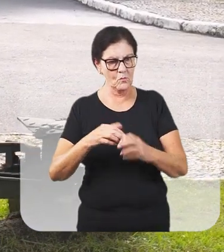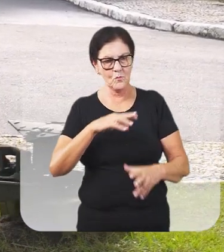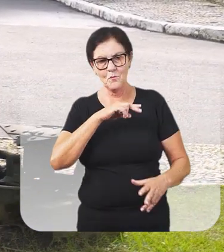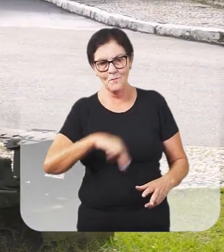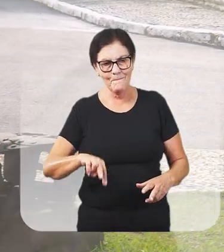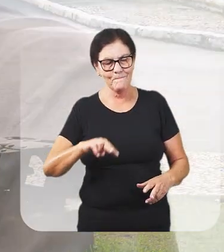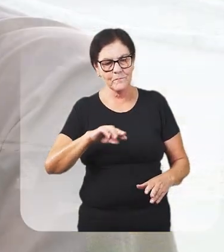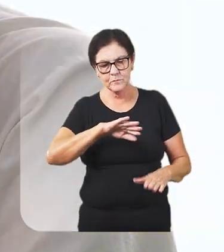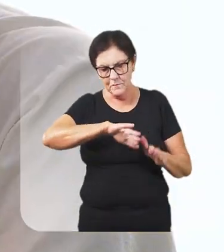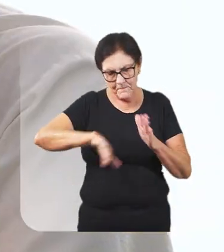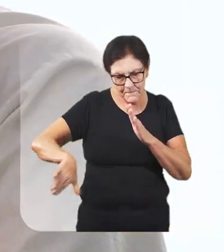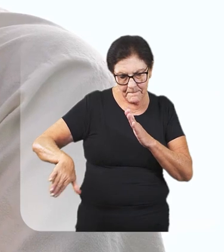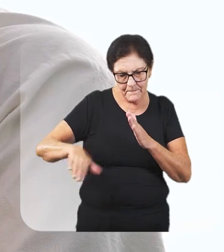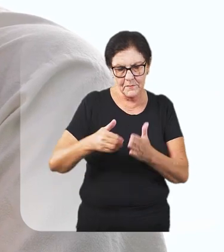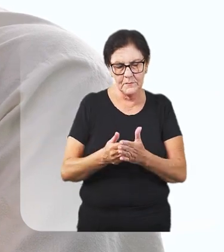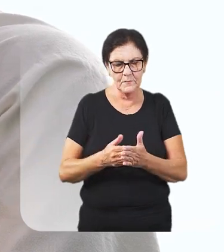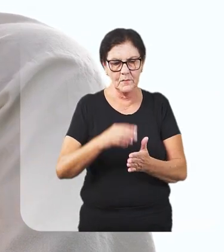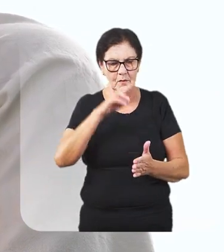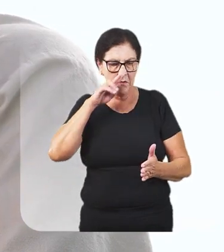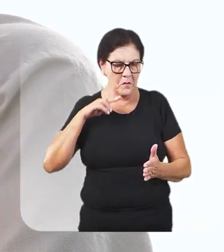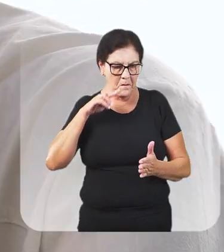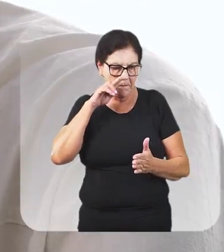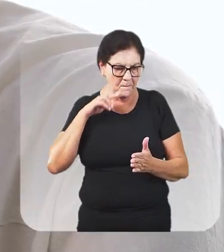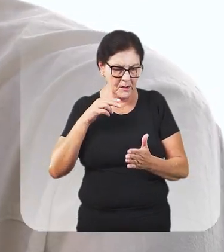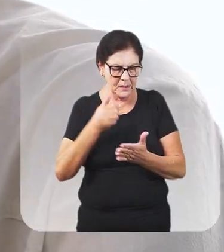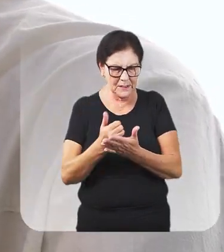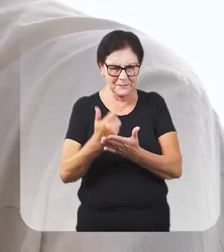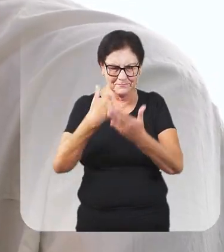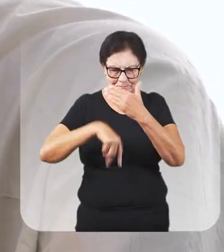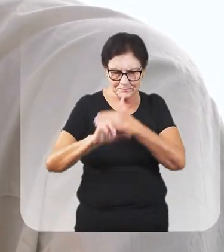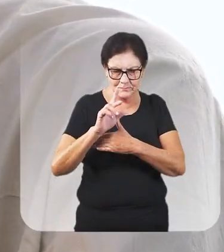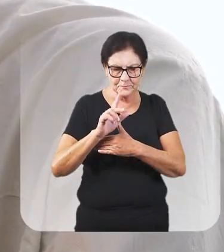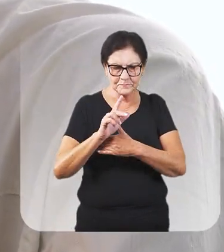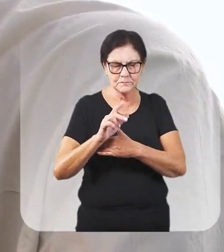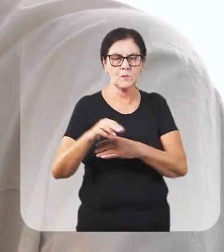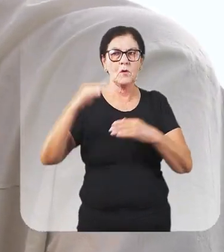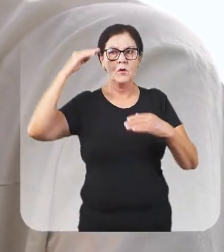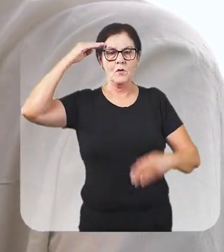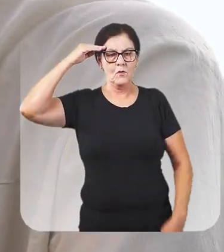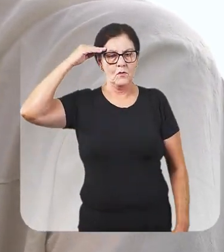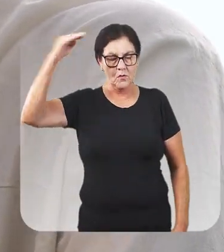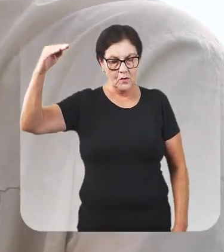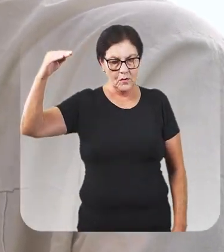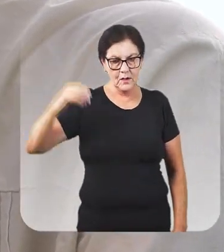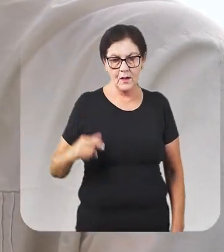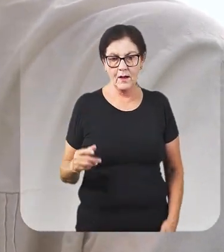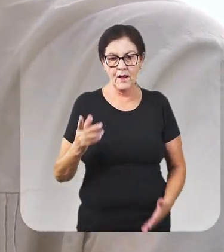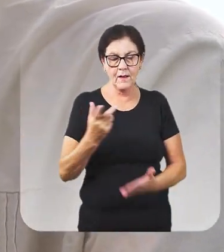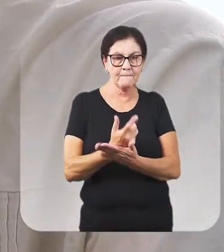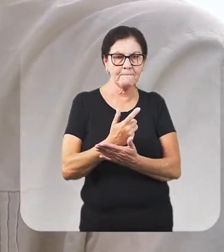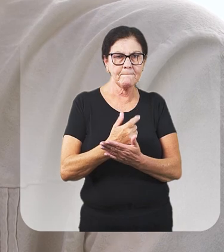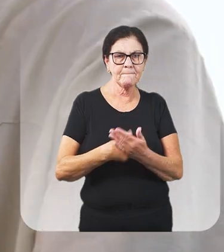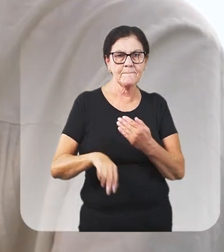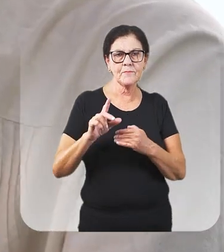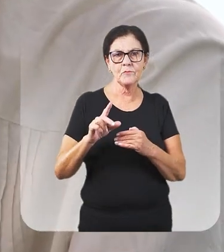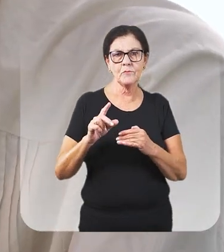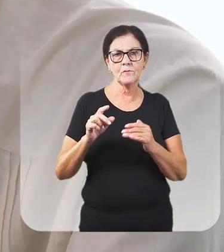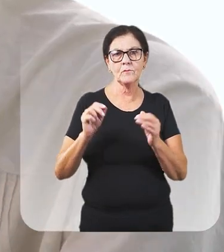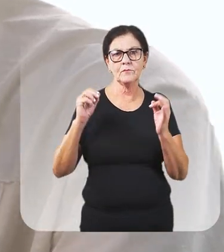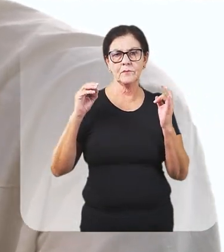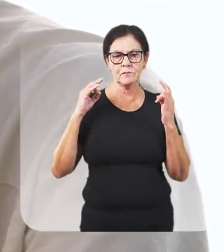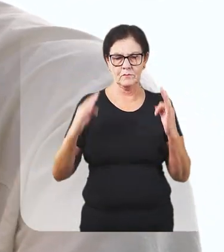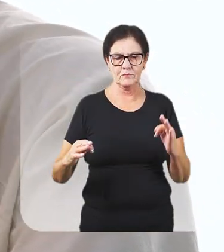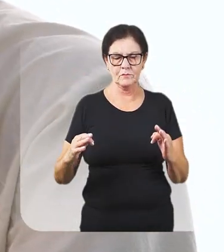muito grande. Por sorte, o bombardeio foi reduzido, porque a revolta começou com muita gente, vieram muitos soldados se juntar aos rebeldes, mas